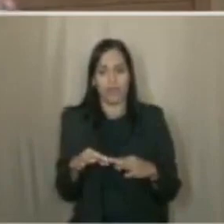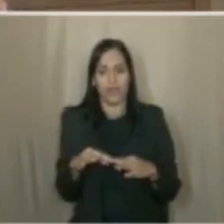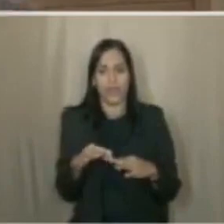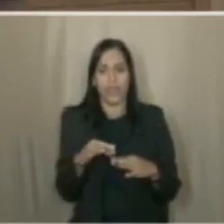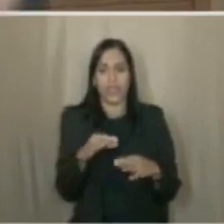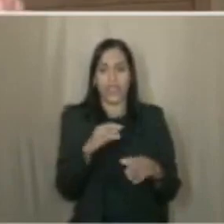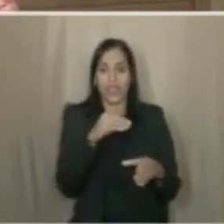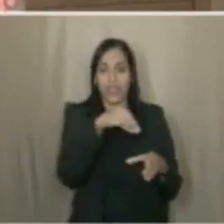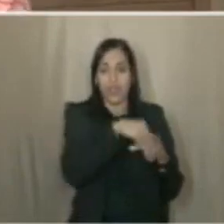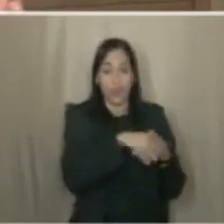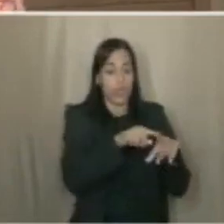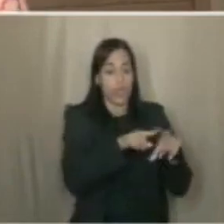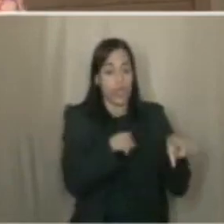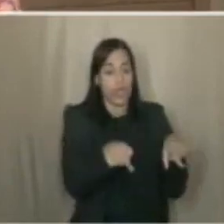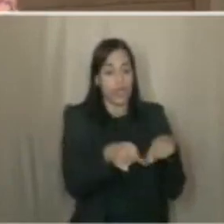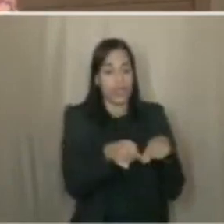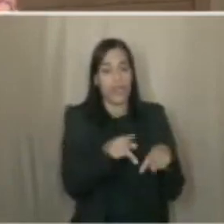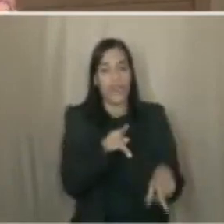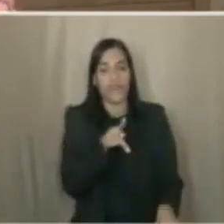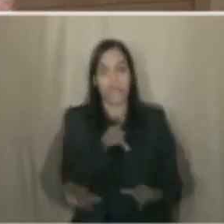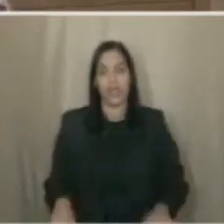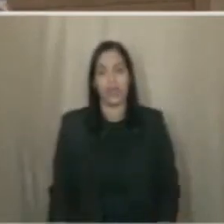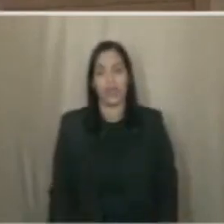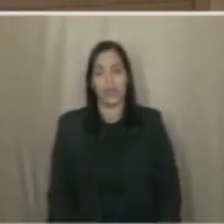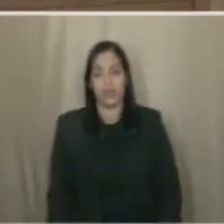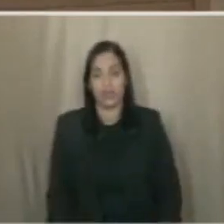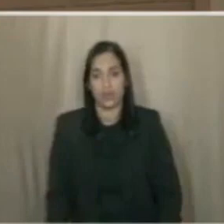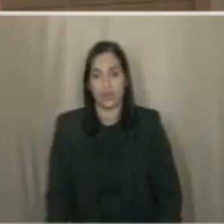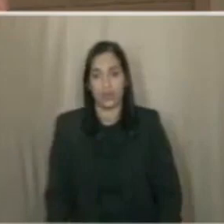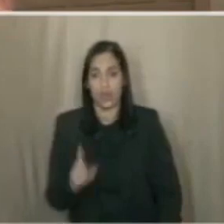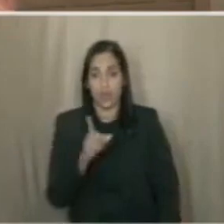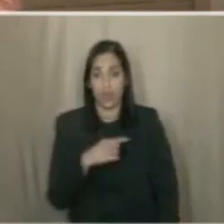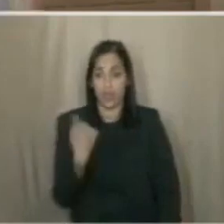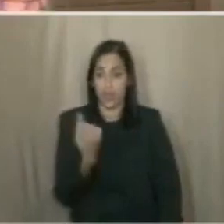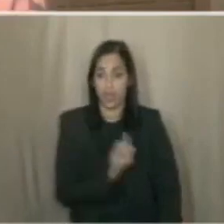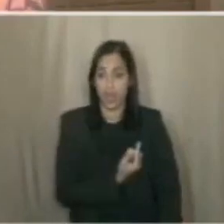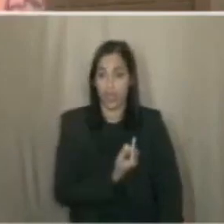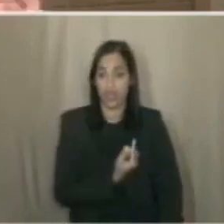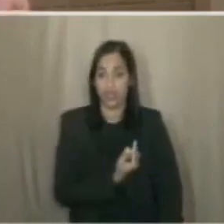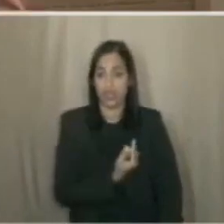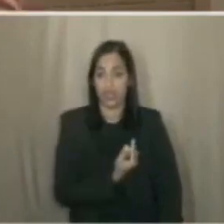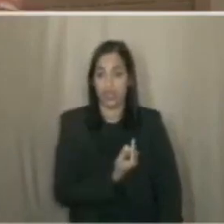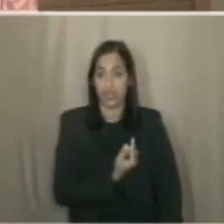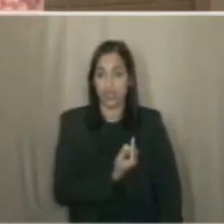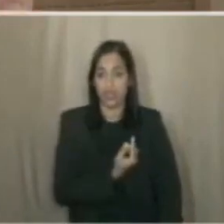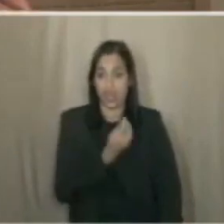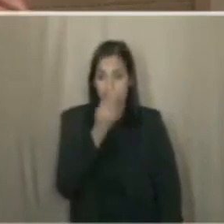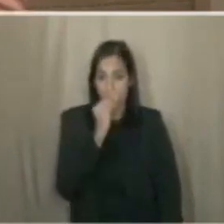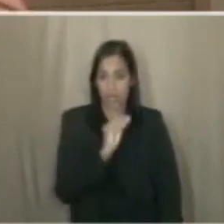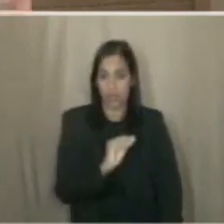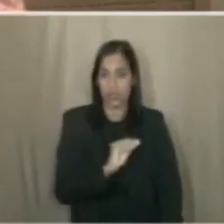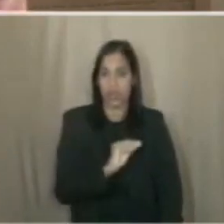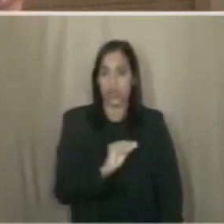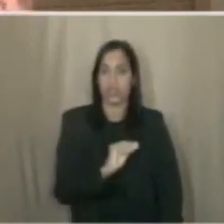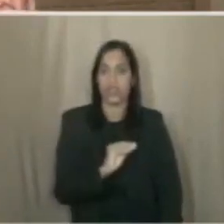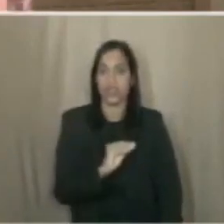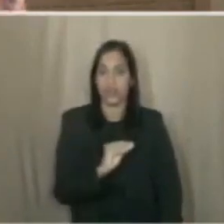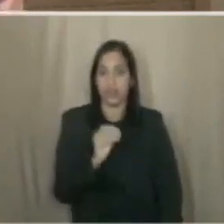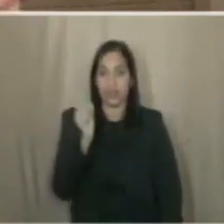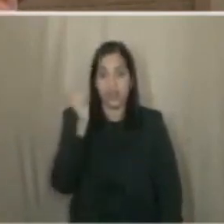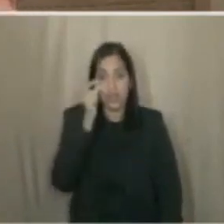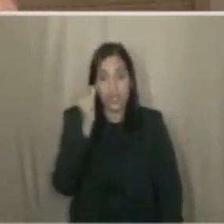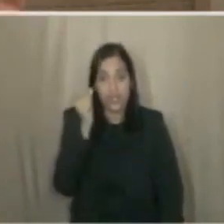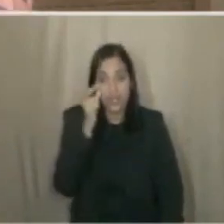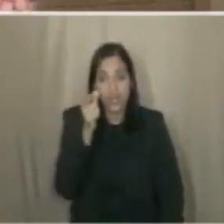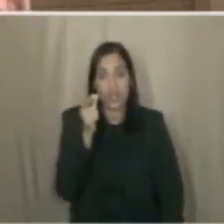de concentração que se chama Faixa de Gaza. E nós desprezamos a ideologia do genocídio étnico